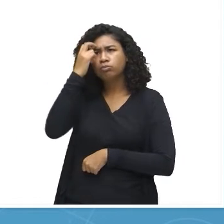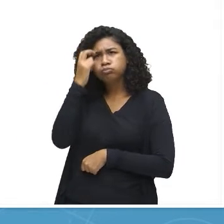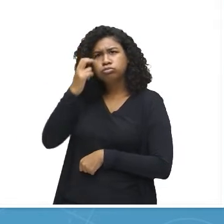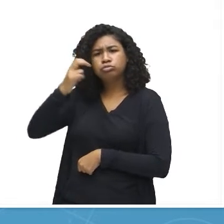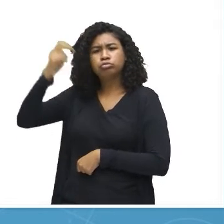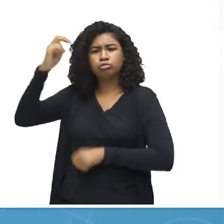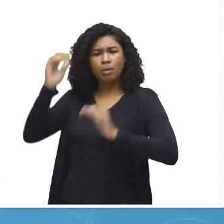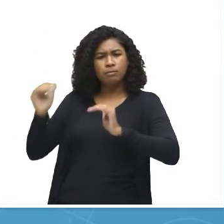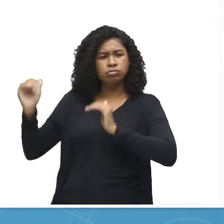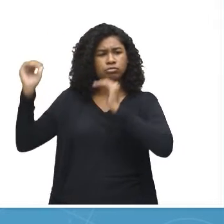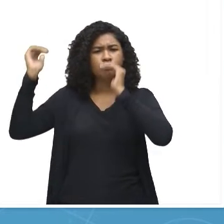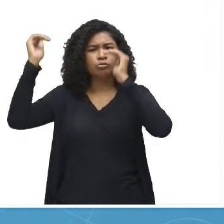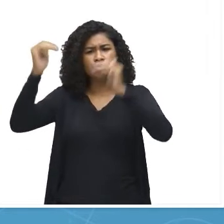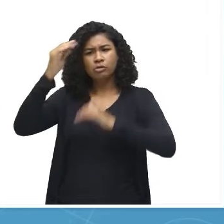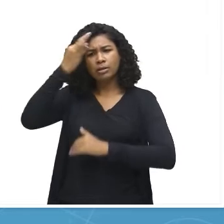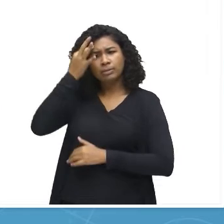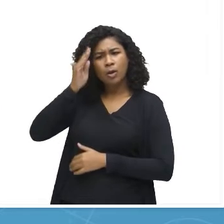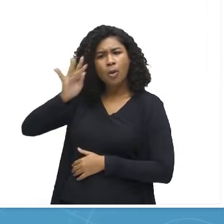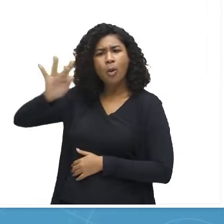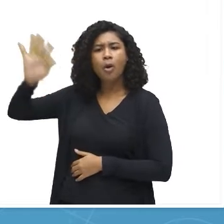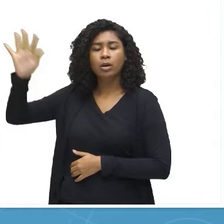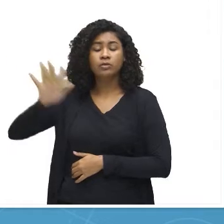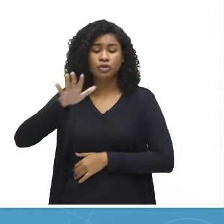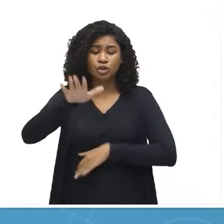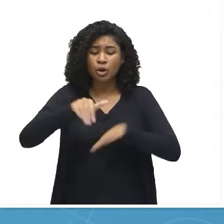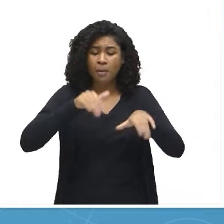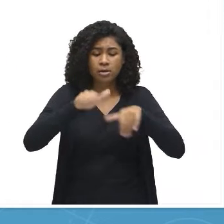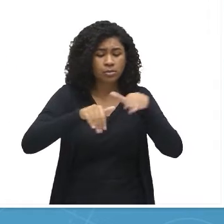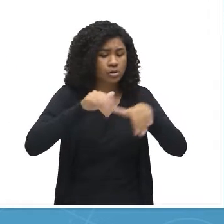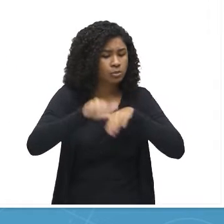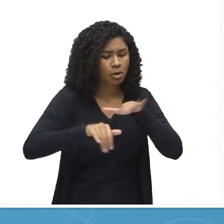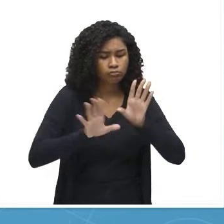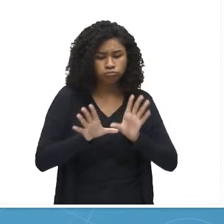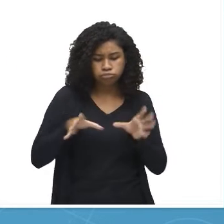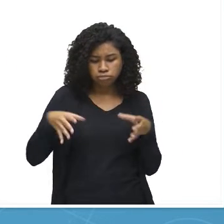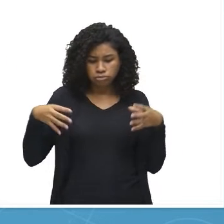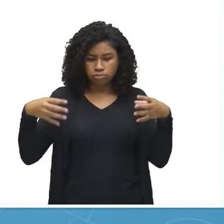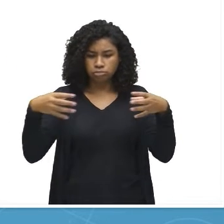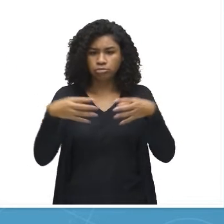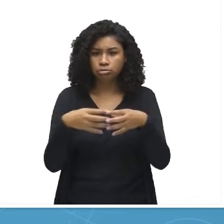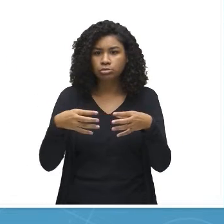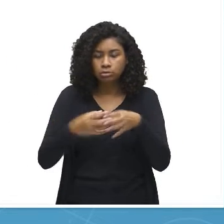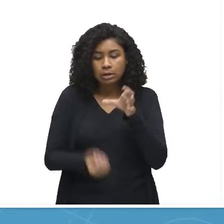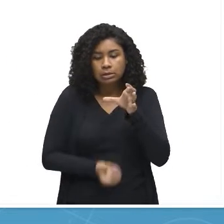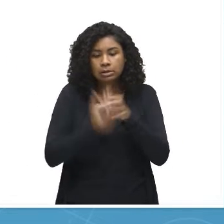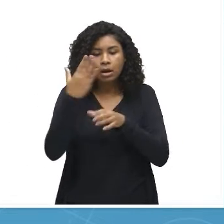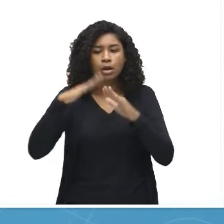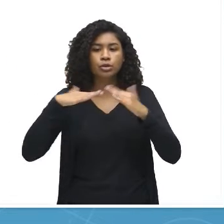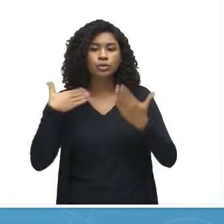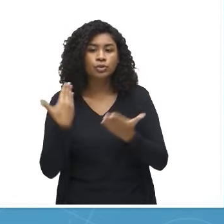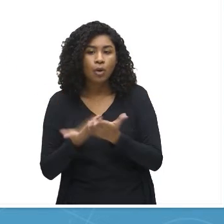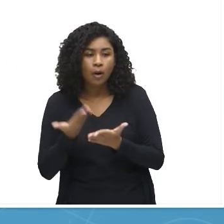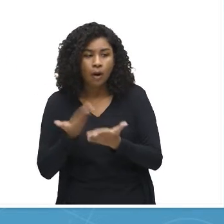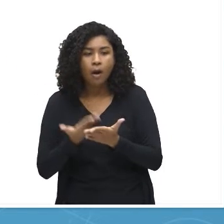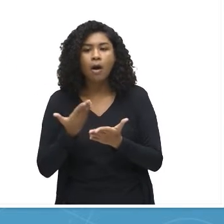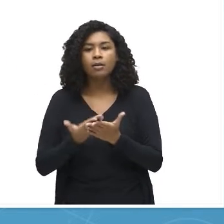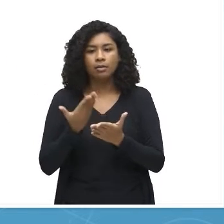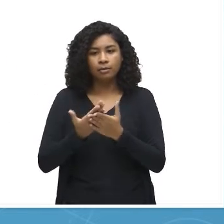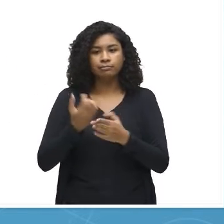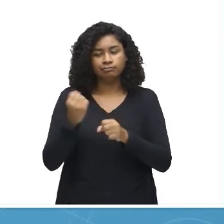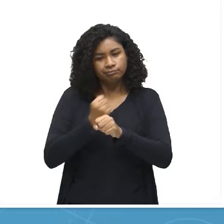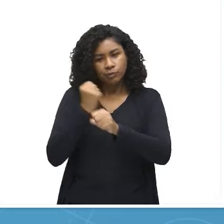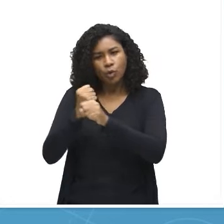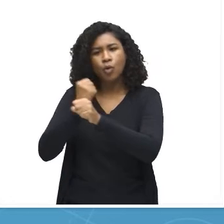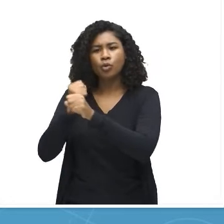ele conseguir reunir, ele vai trazer para o seu território, vai criar escolas, né? Isso dentro dos